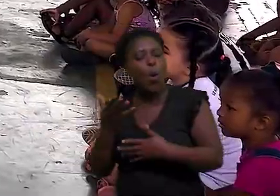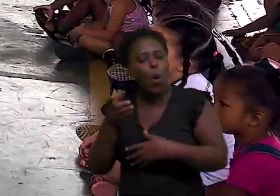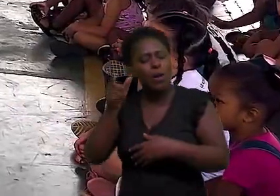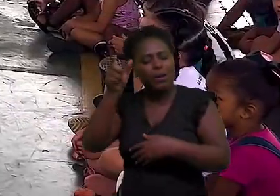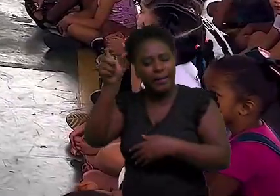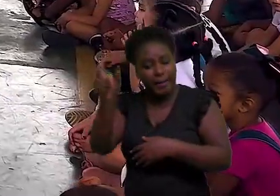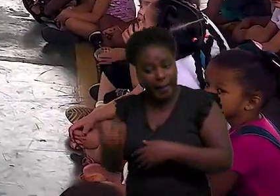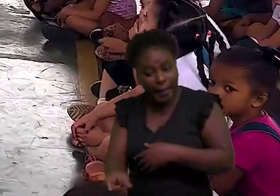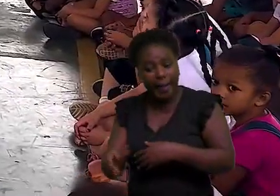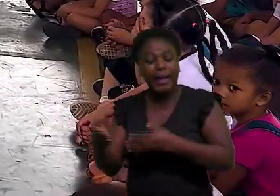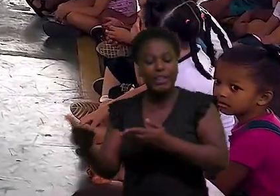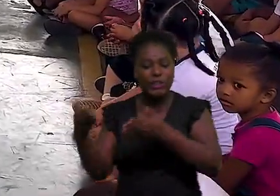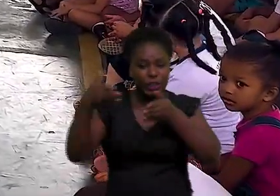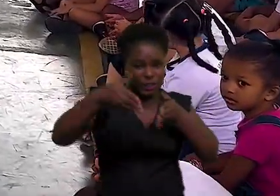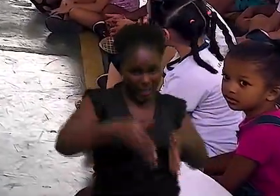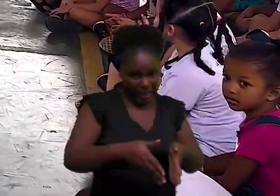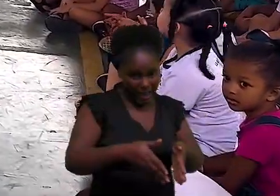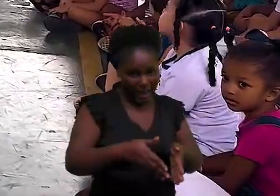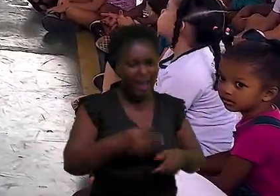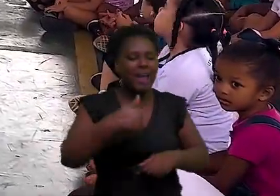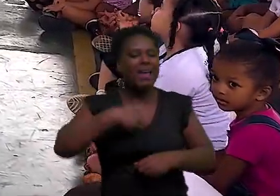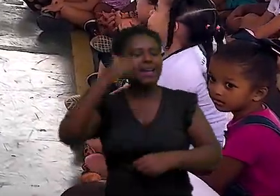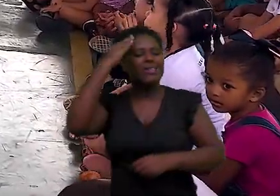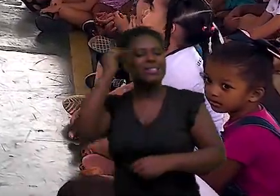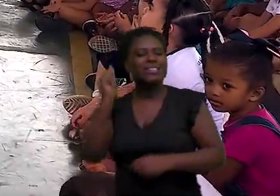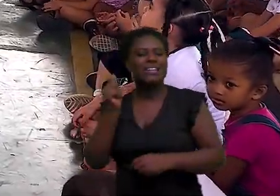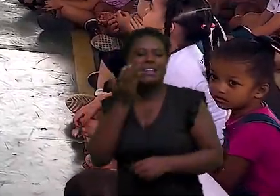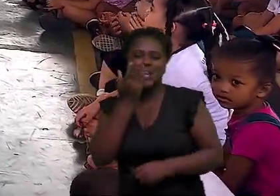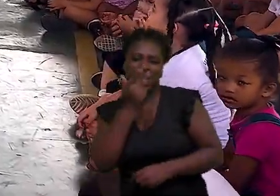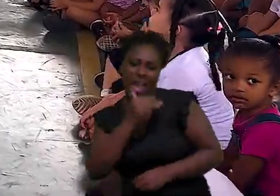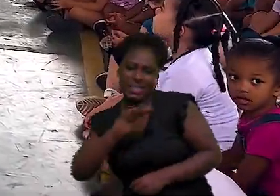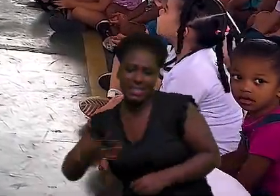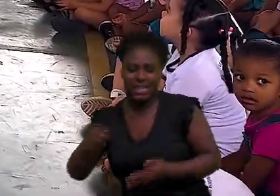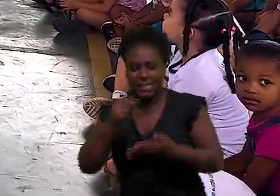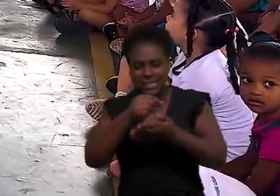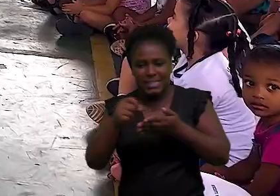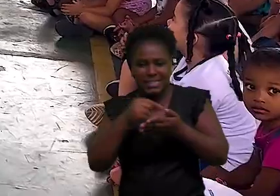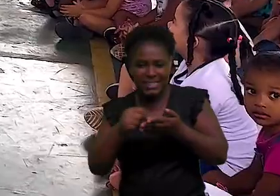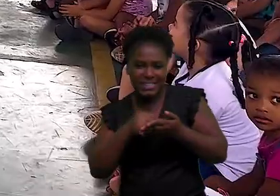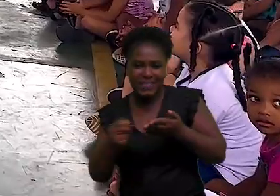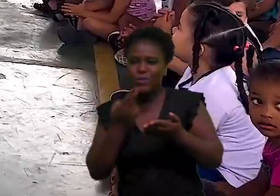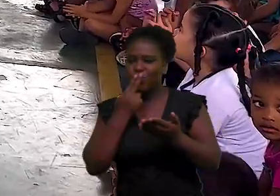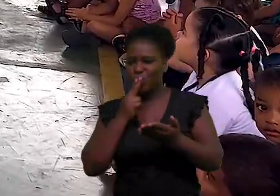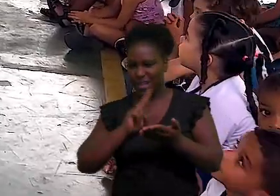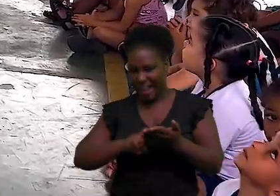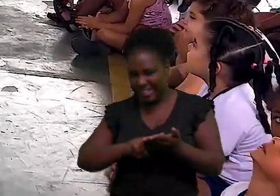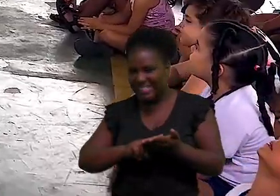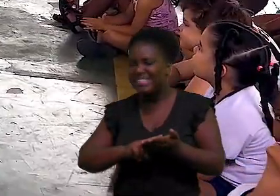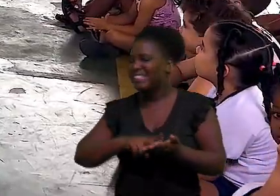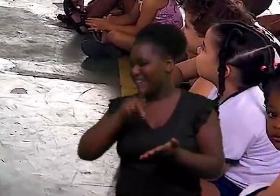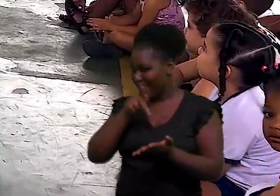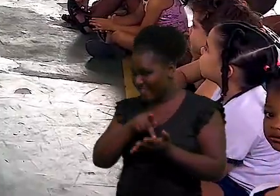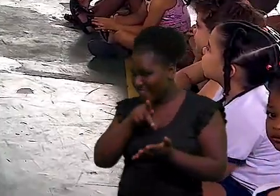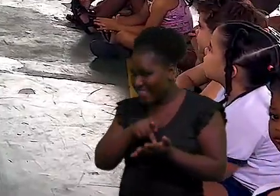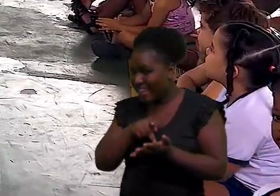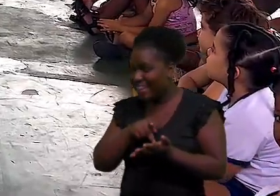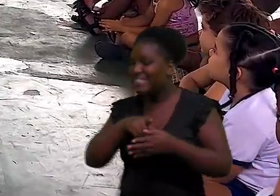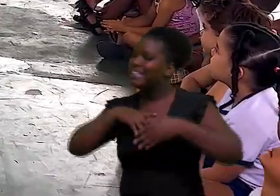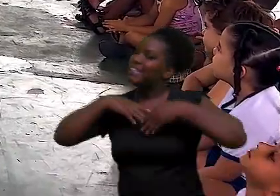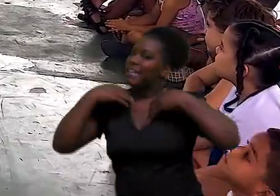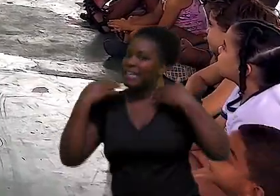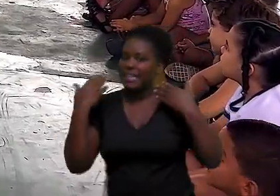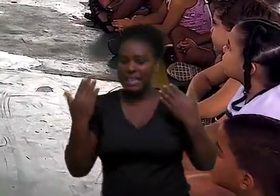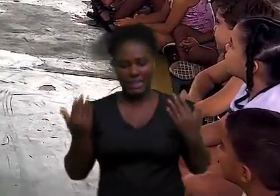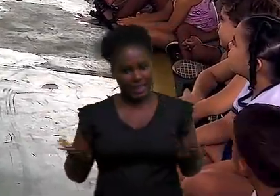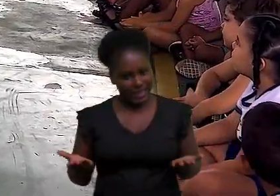preparou uma cartinha para ele, não foi? Então, olha, cada turma vai poder vir aqui com